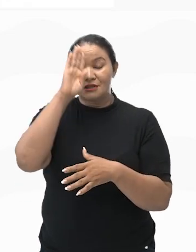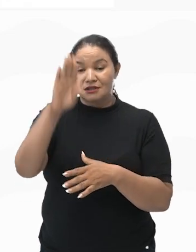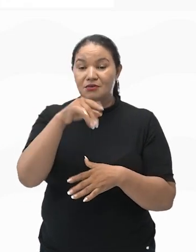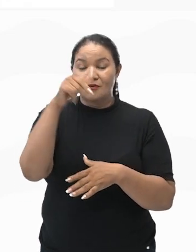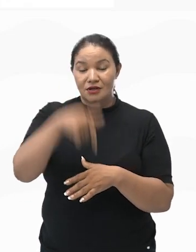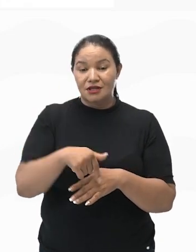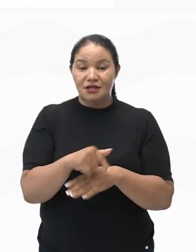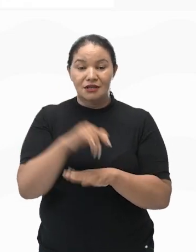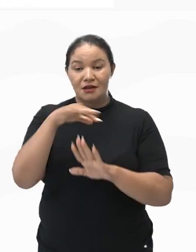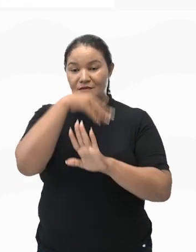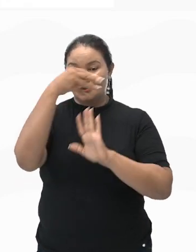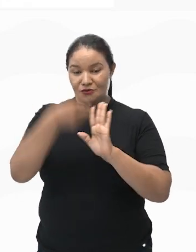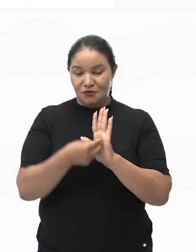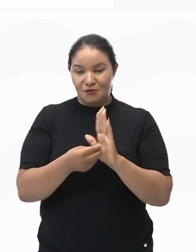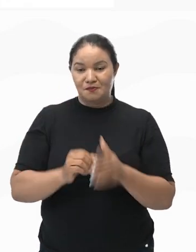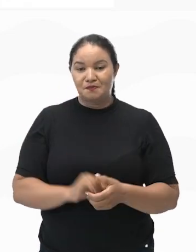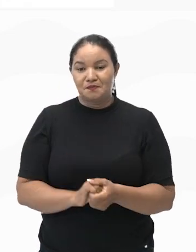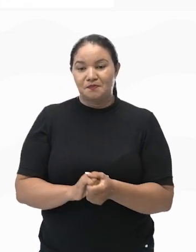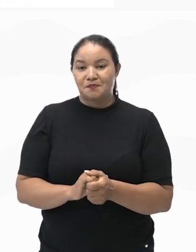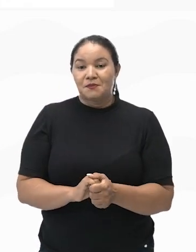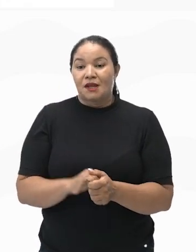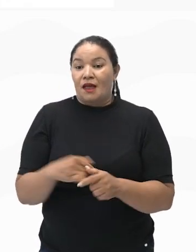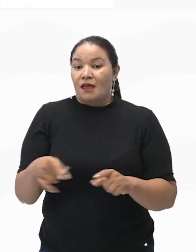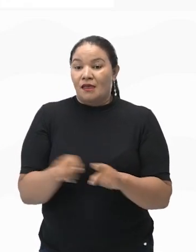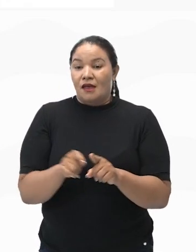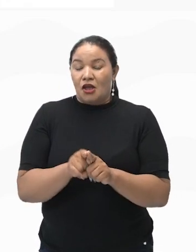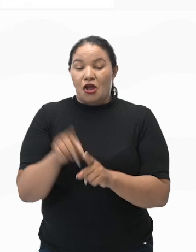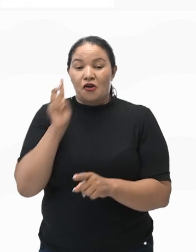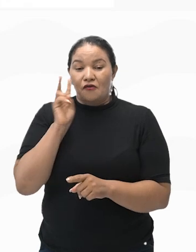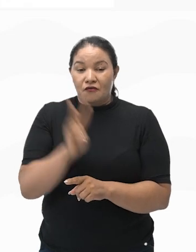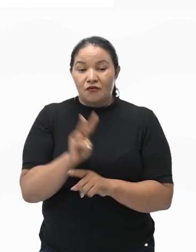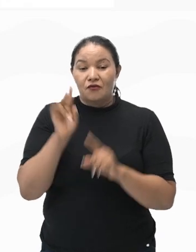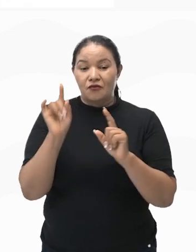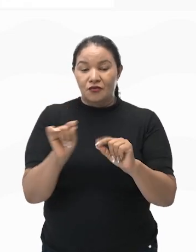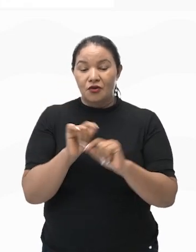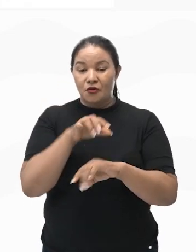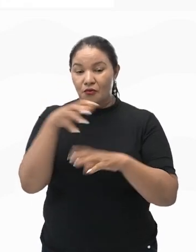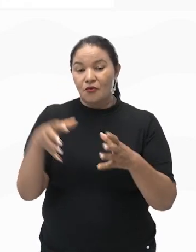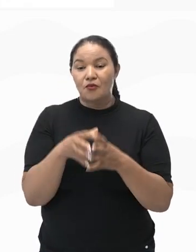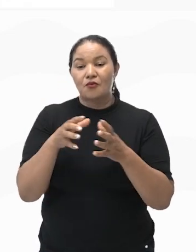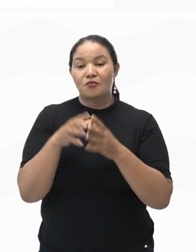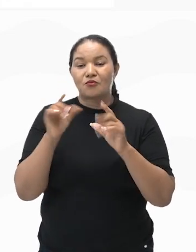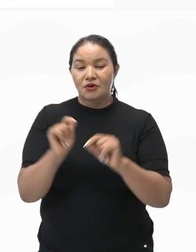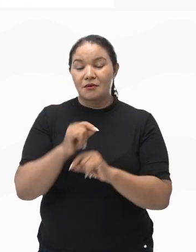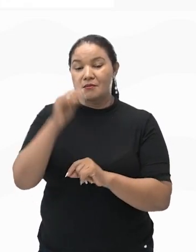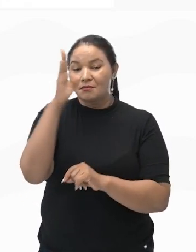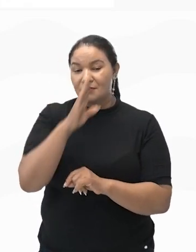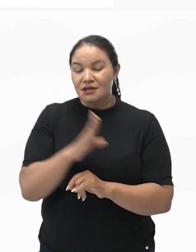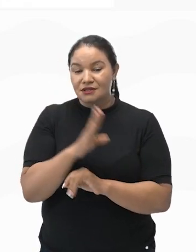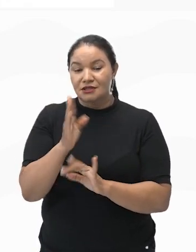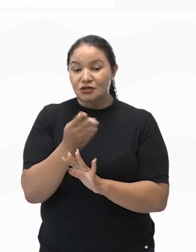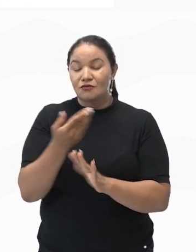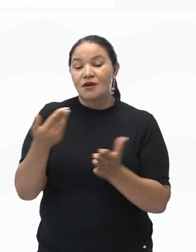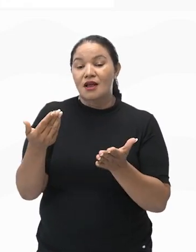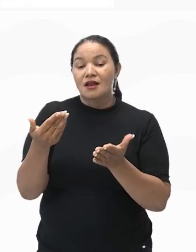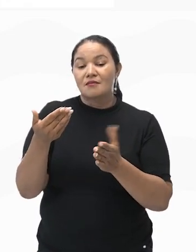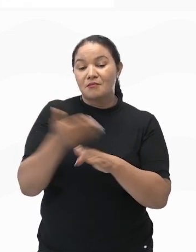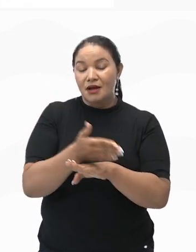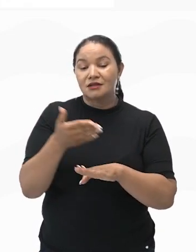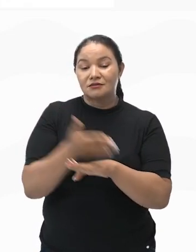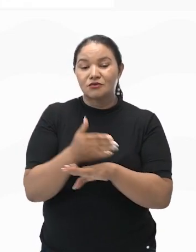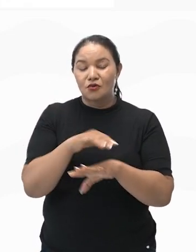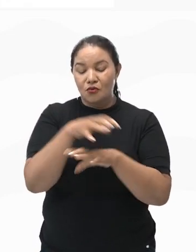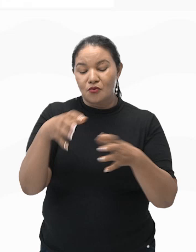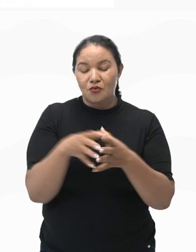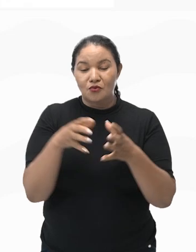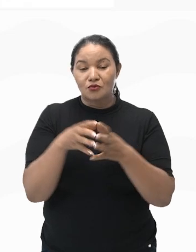Amazônia também, quando a gente olha no conjunto, na próxima tela a gente vai ver, o Brasil ele faz parte de todo esse conjunto que une